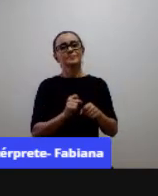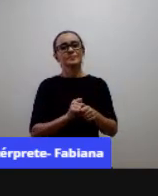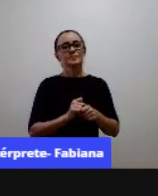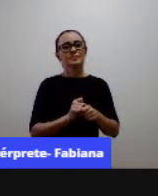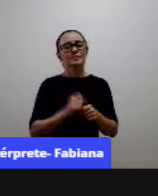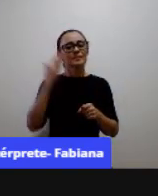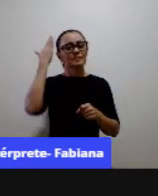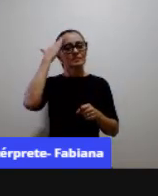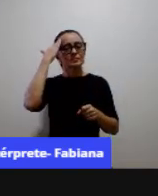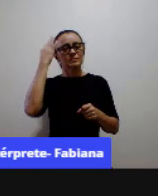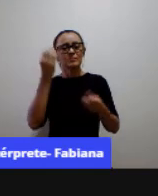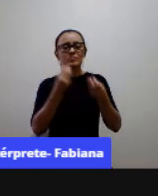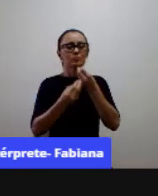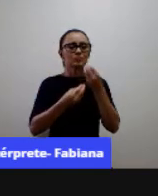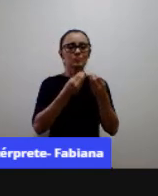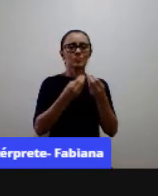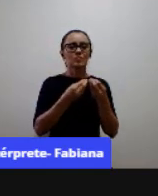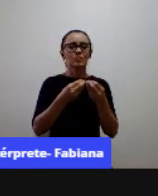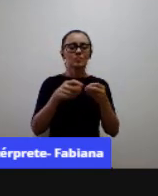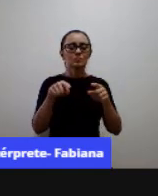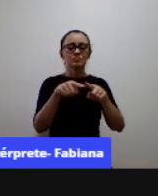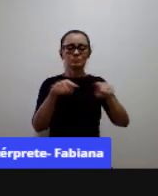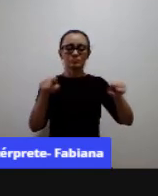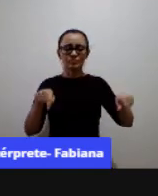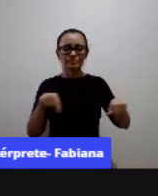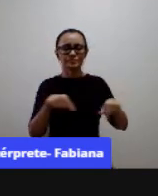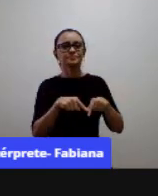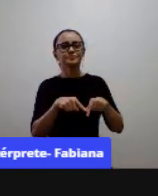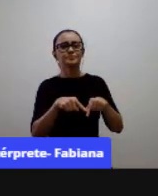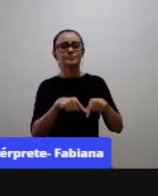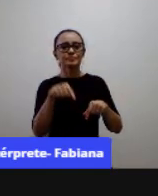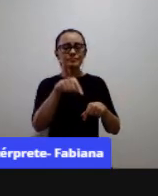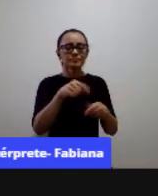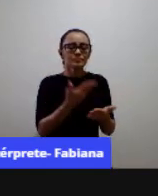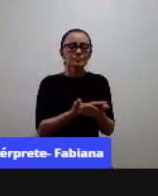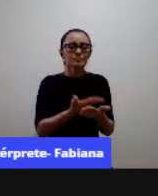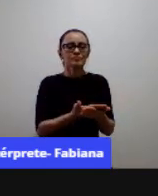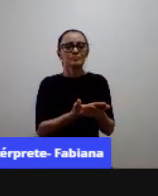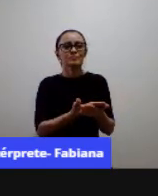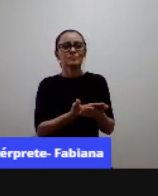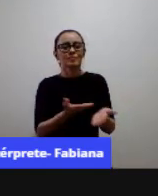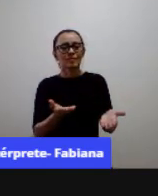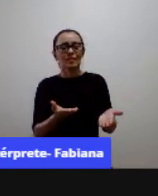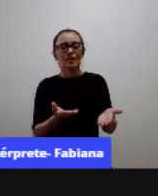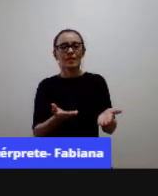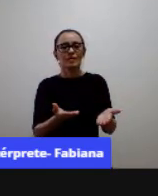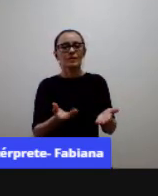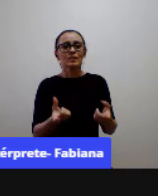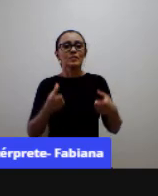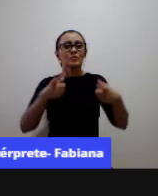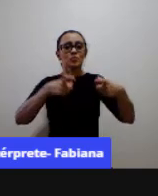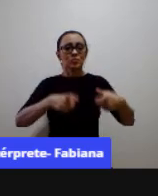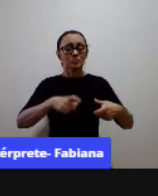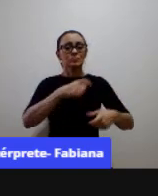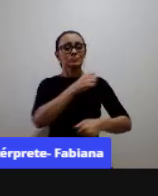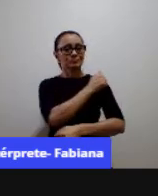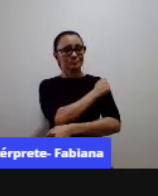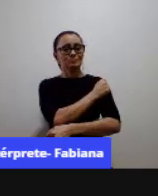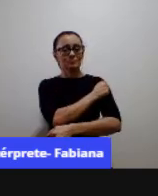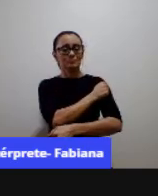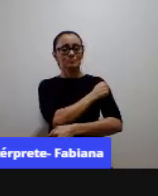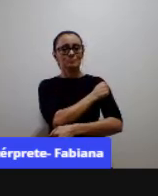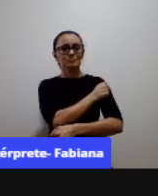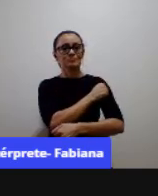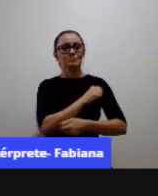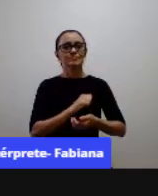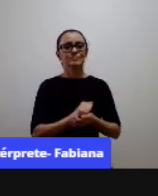de adequação. Né? É muito importante também pensar em todo esse manejo da sala de aula, não só das atividades, né,